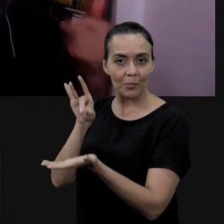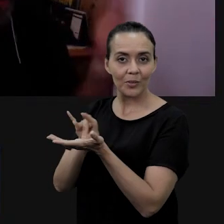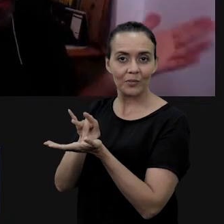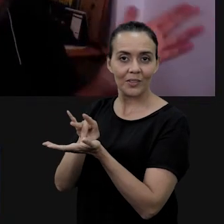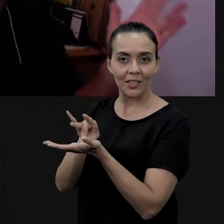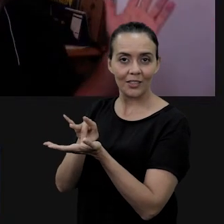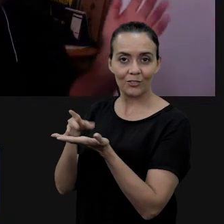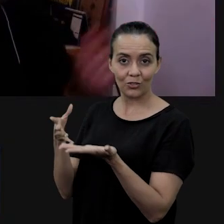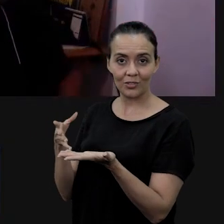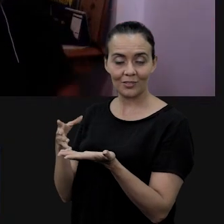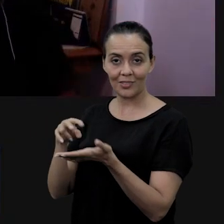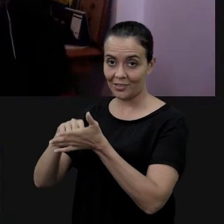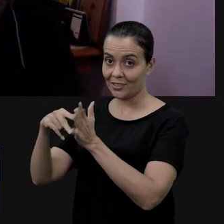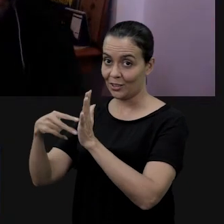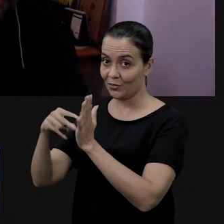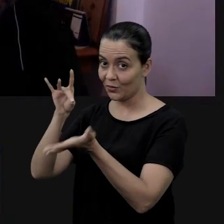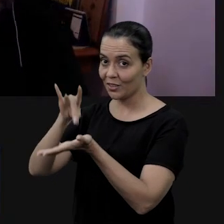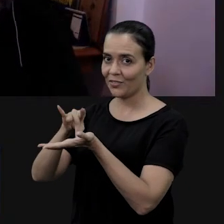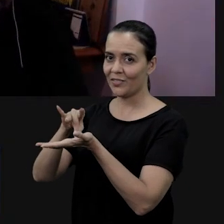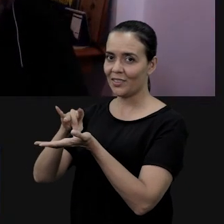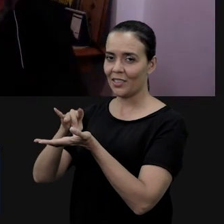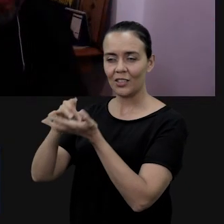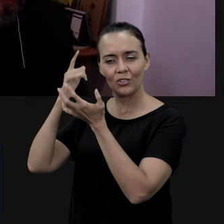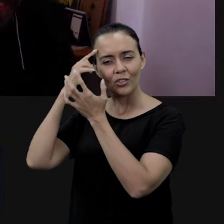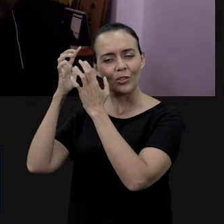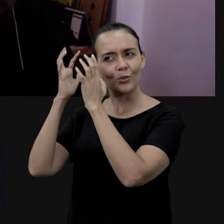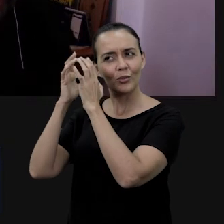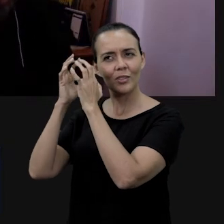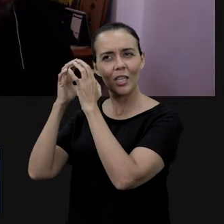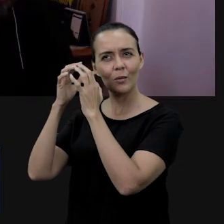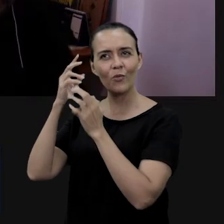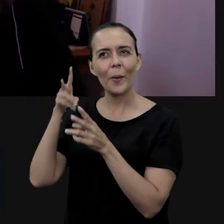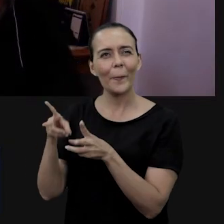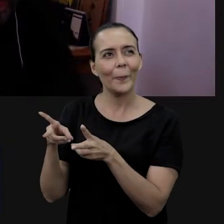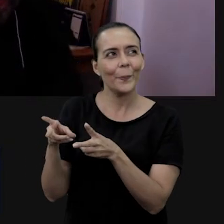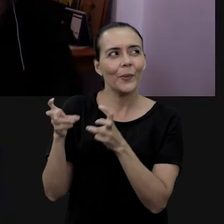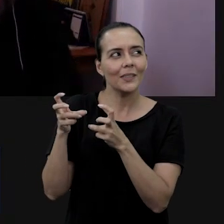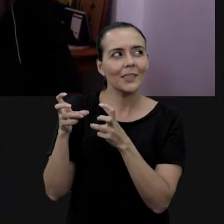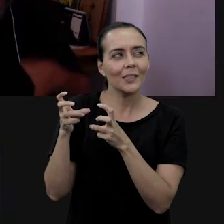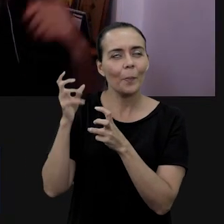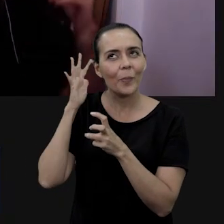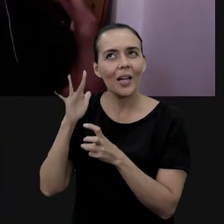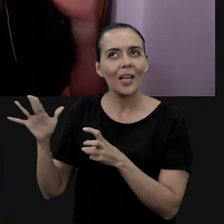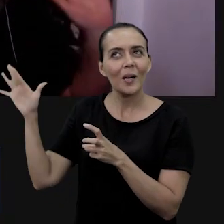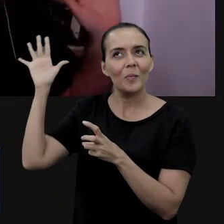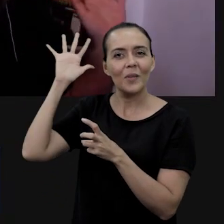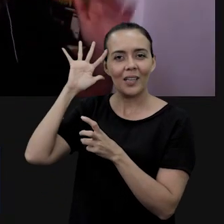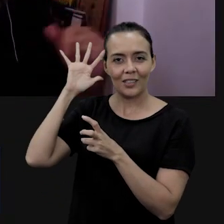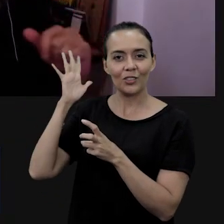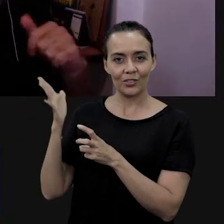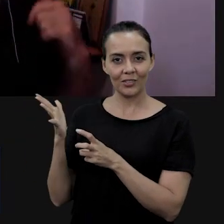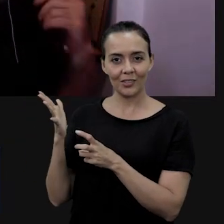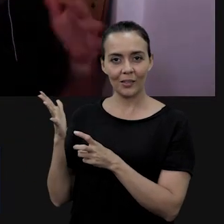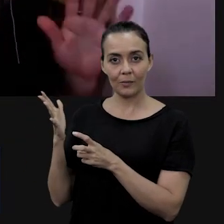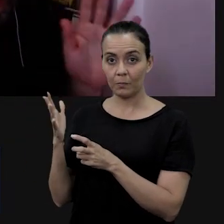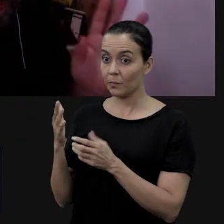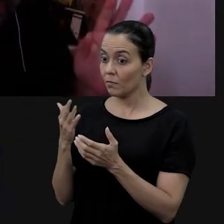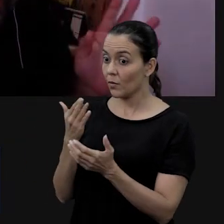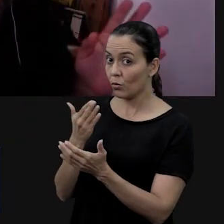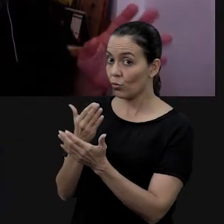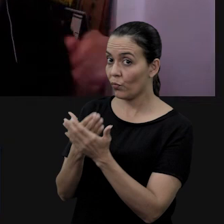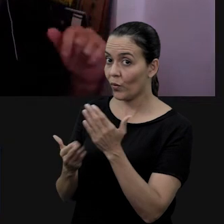agregando valores, né? Que o cérebro capta e vai construir essa imagem, a gente sem pensar, sem